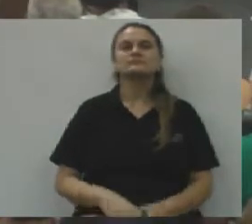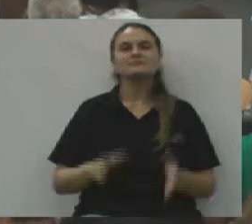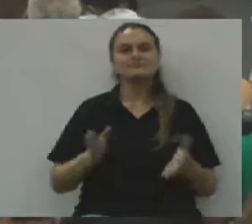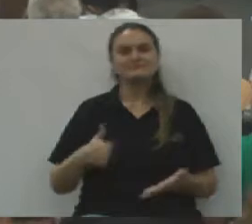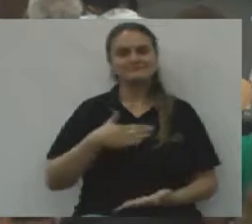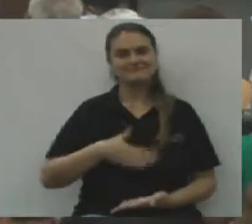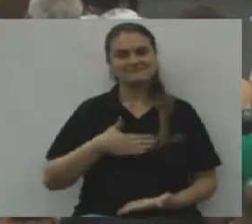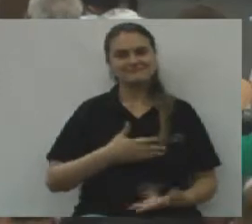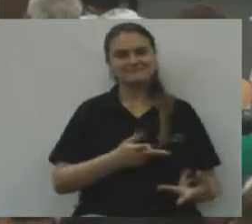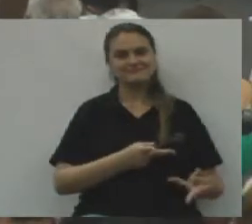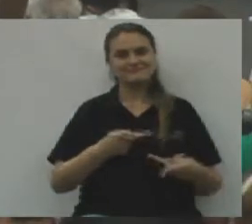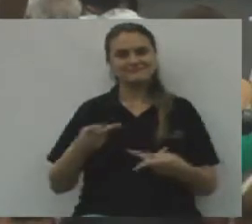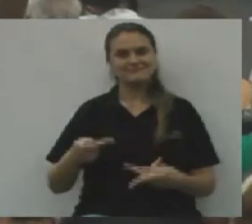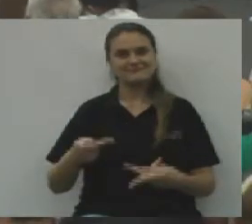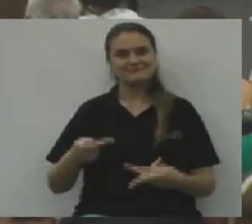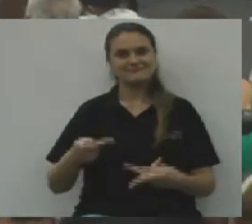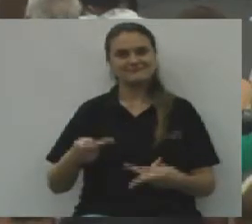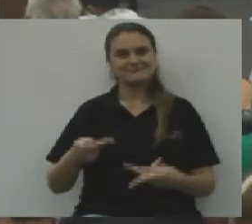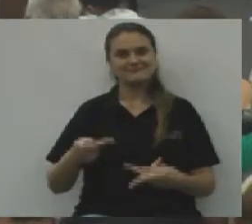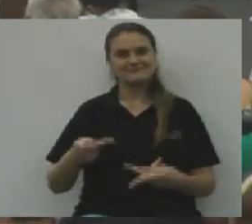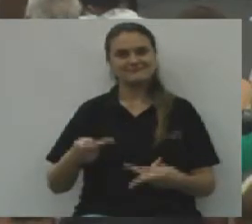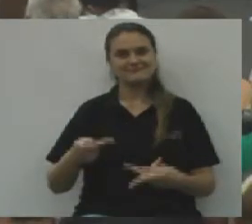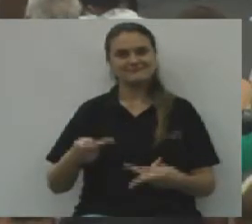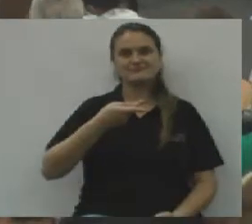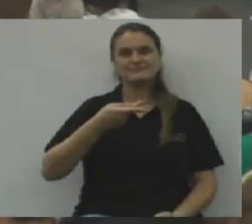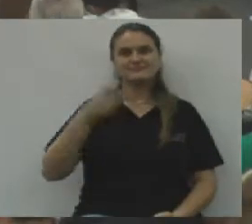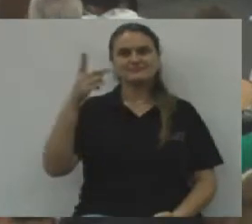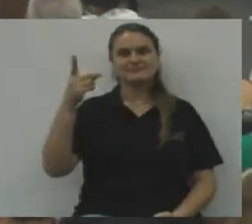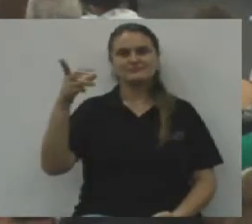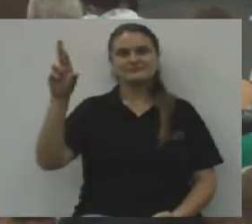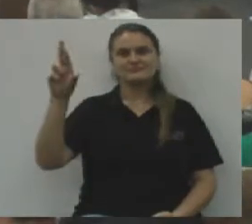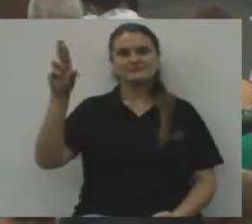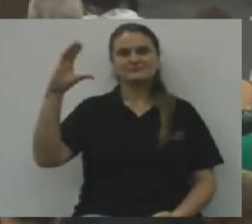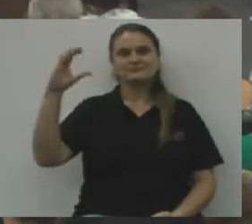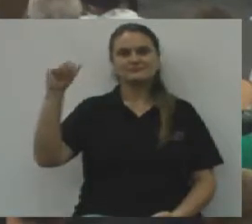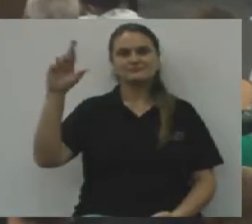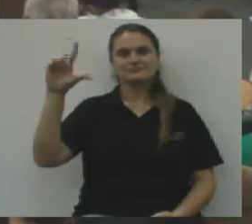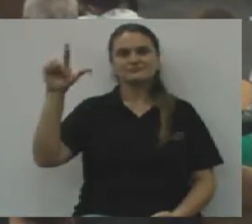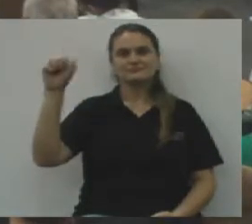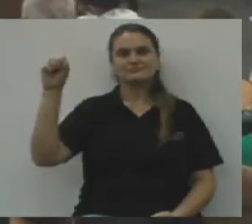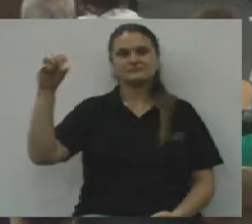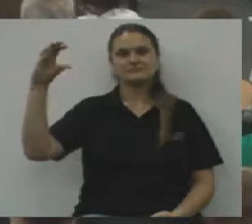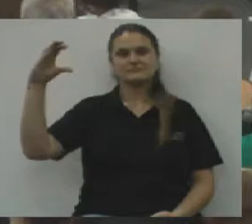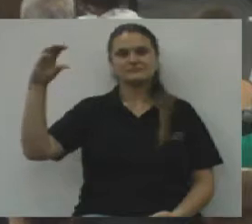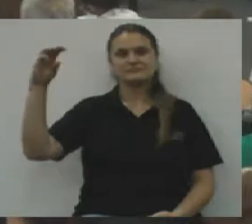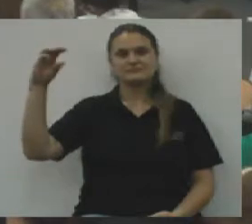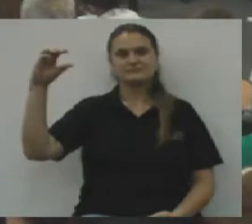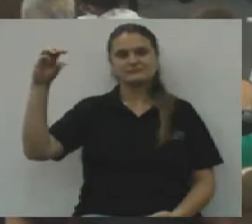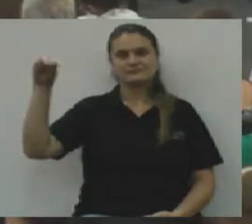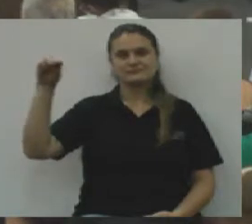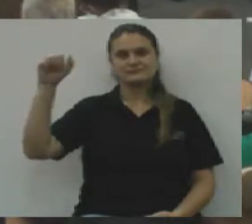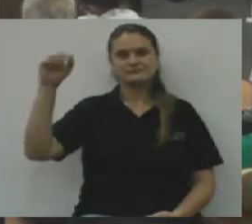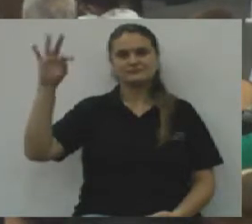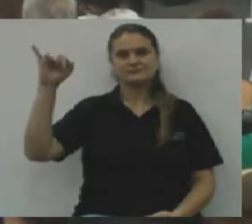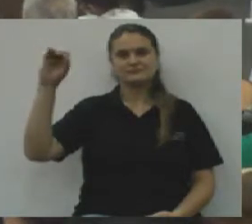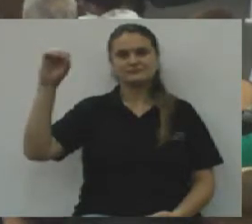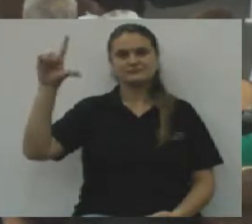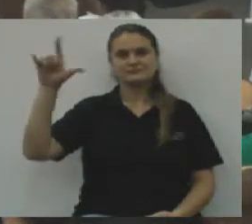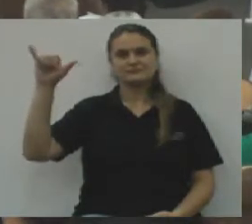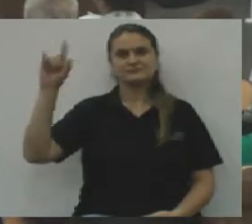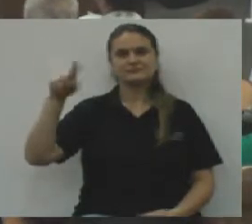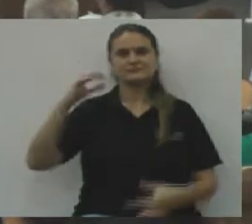Gostaríamos de convidar, então, para o uso da tribuna, Carlos Eduardo Mattioli Cocani, juiz de direito de União